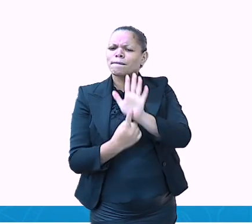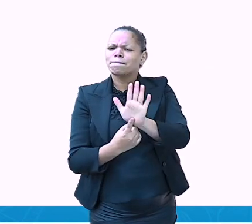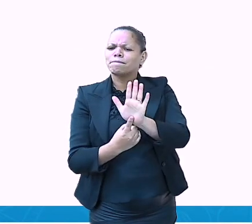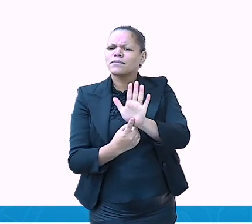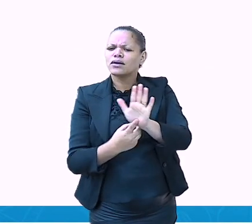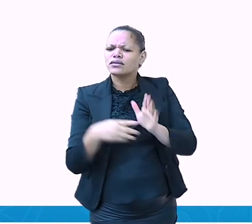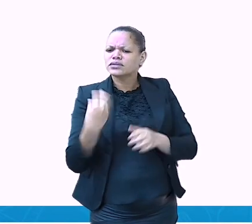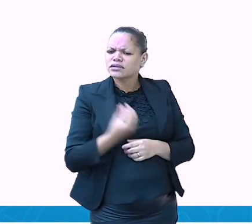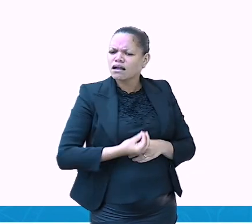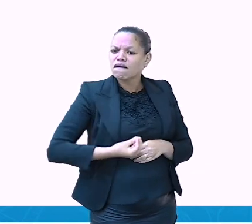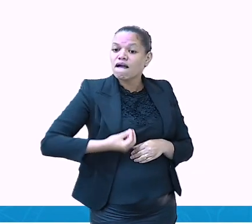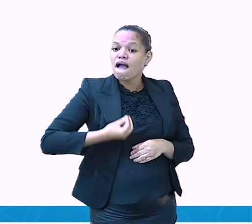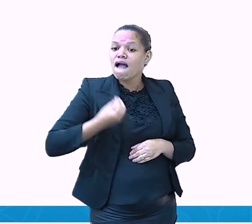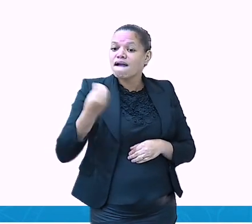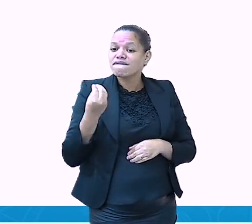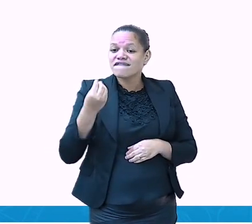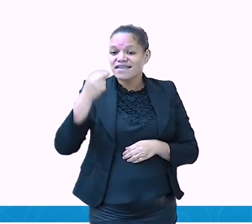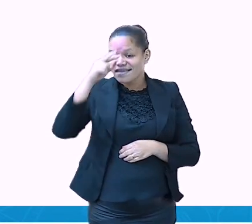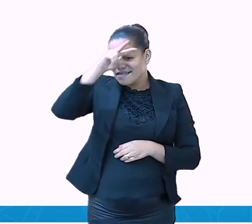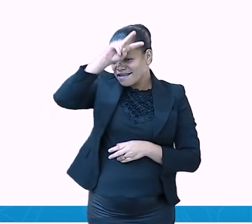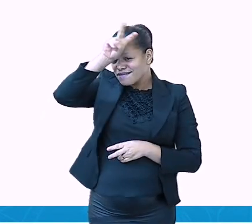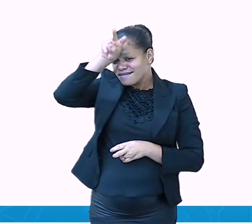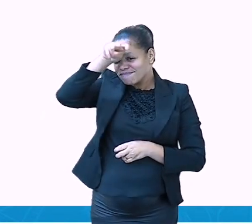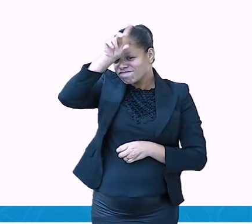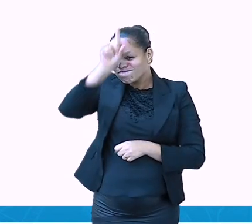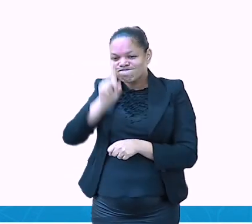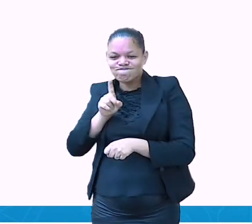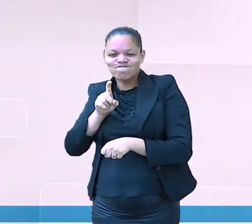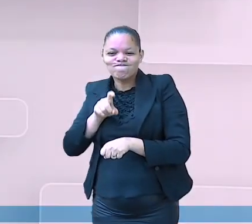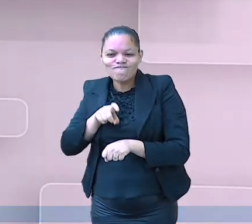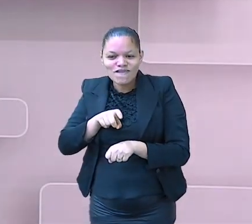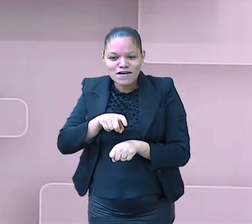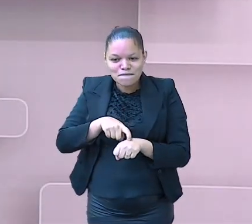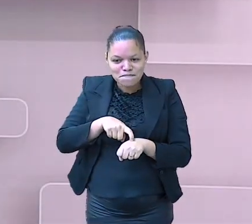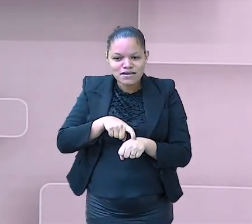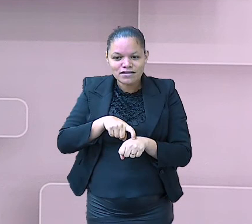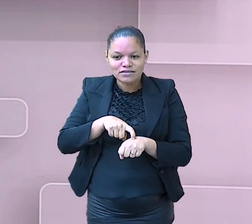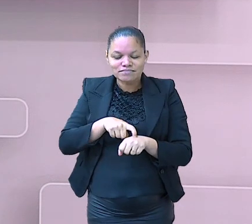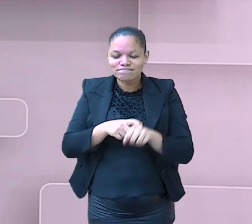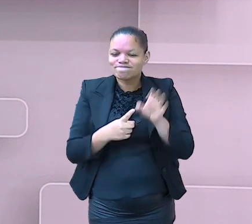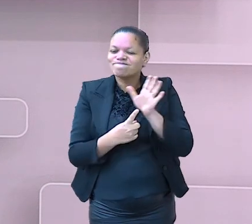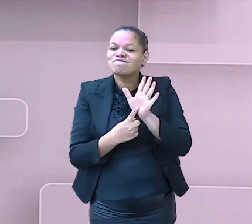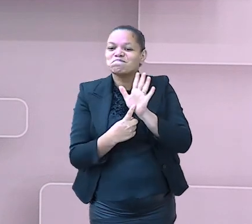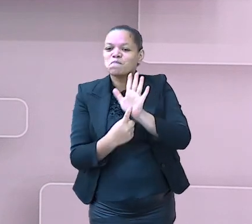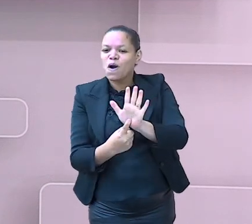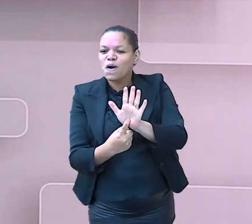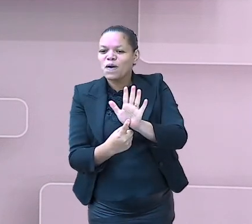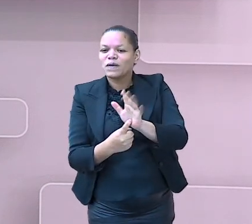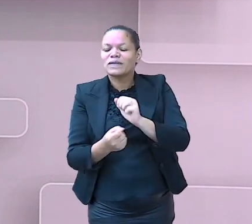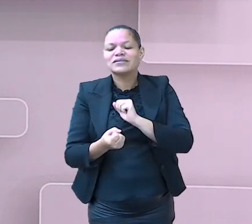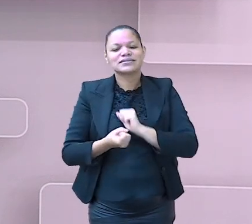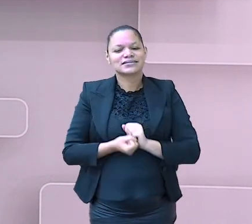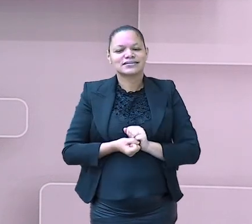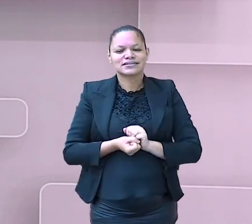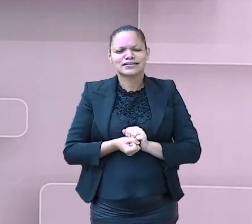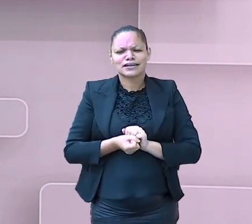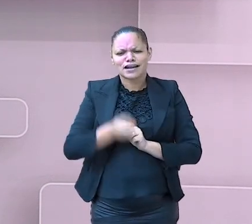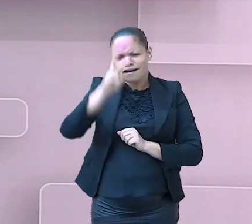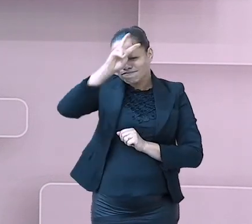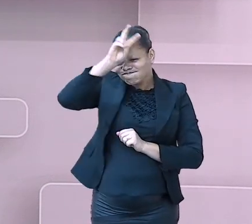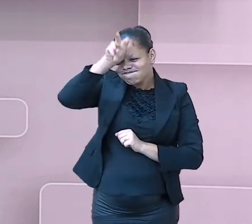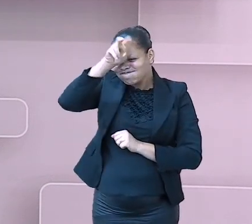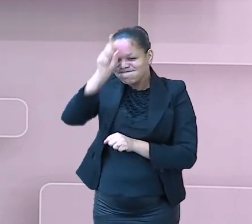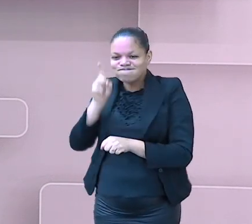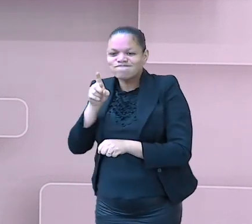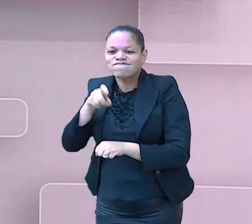filme mostra que as abelhas, elas polinizam as plantas, que sem essa polinização não